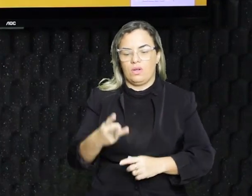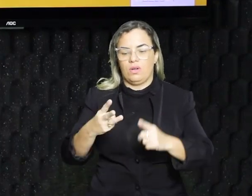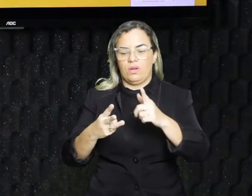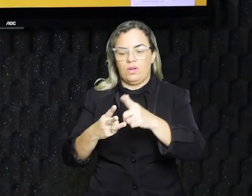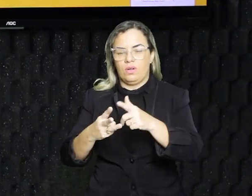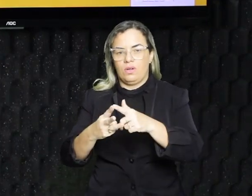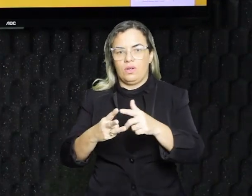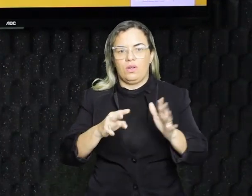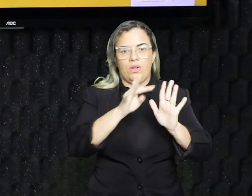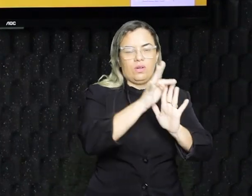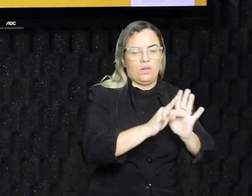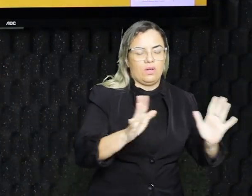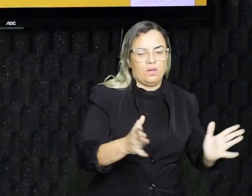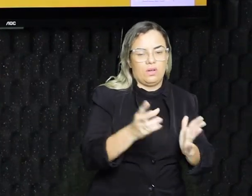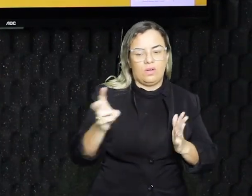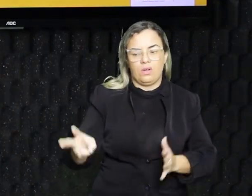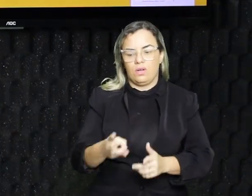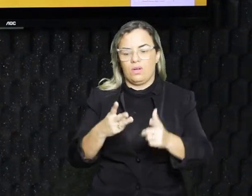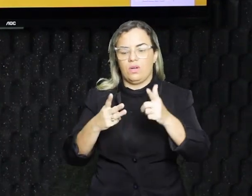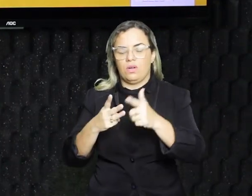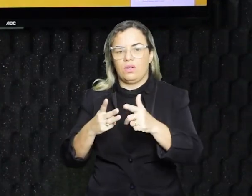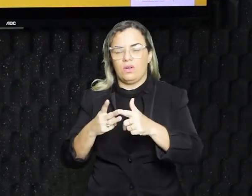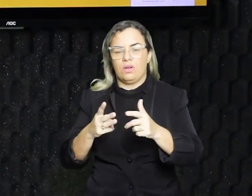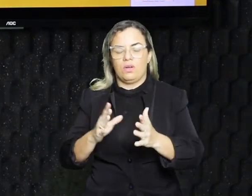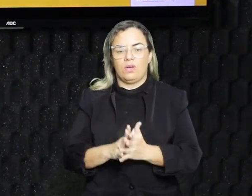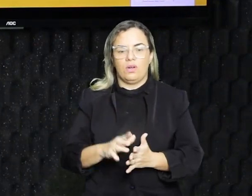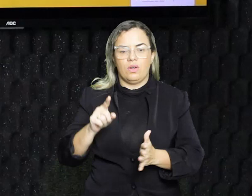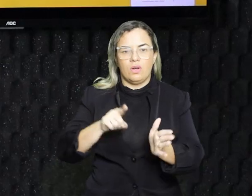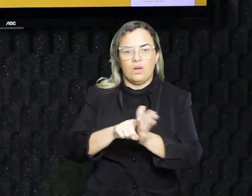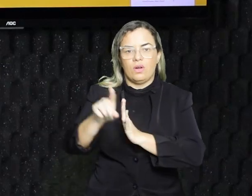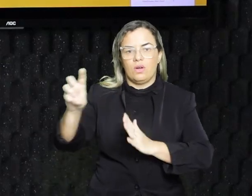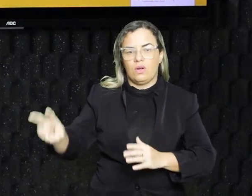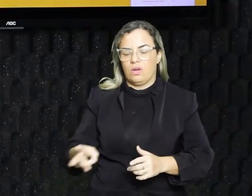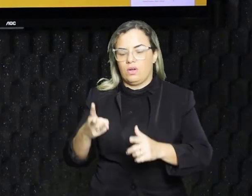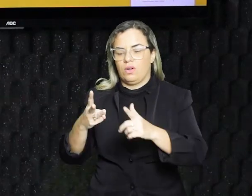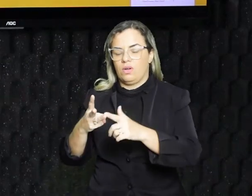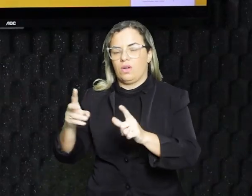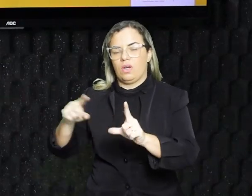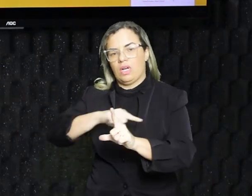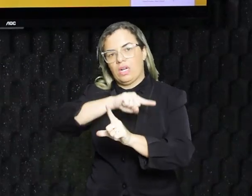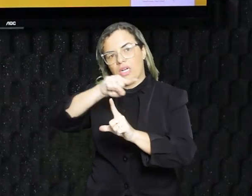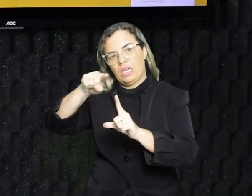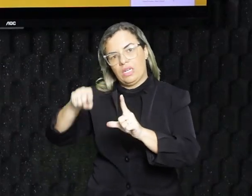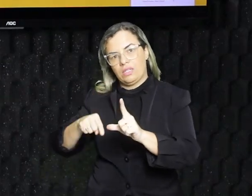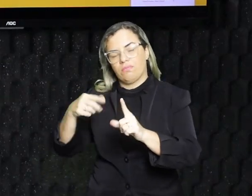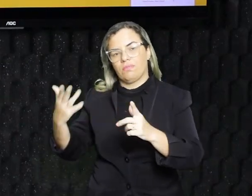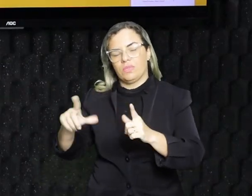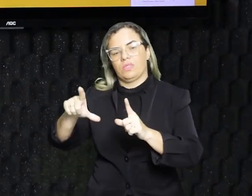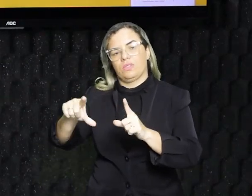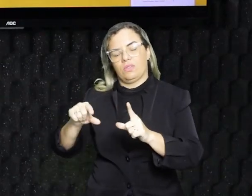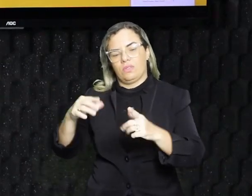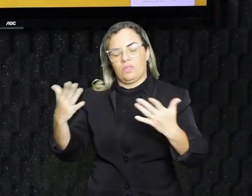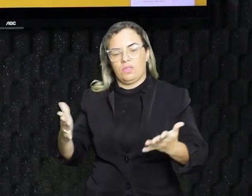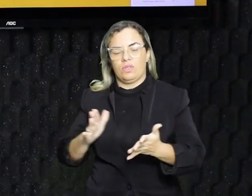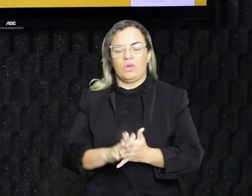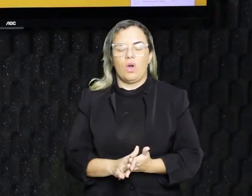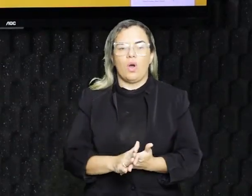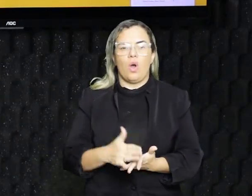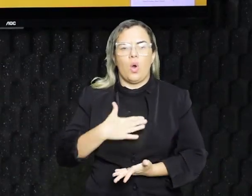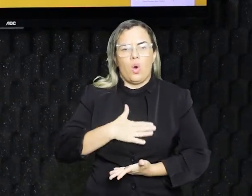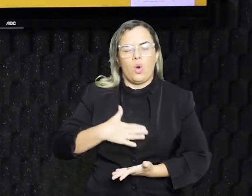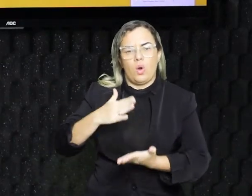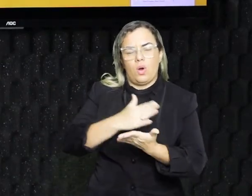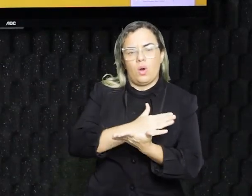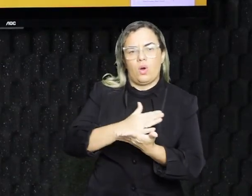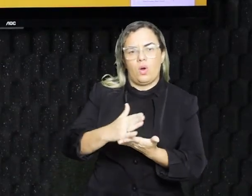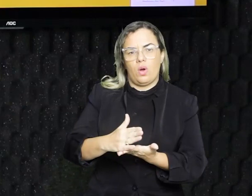texto motivador, comando e as alternativas. Eu gosto de começar pelo comando, porque ali eu tenho noção de qual